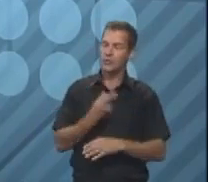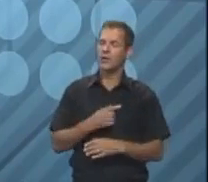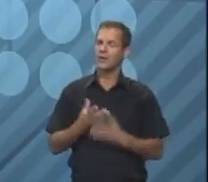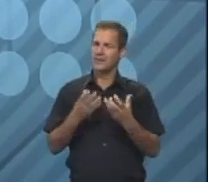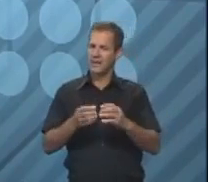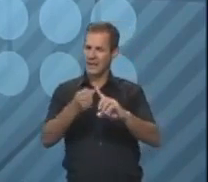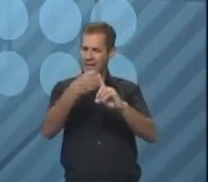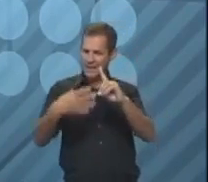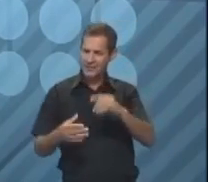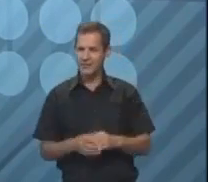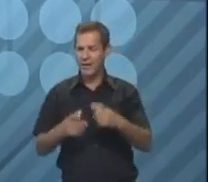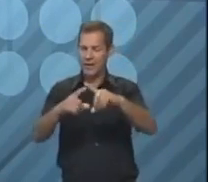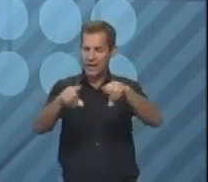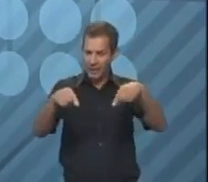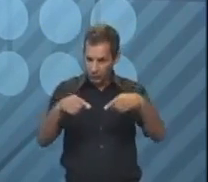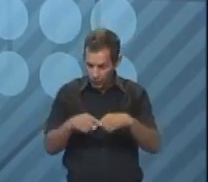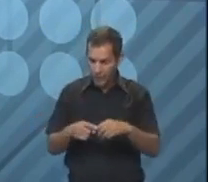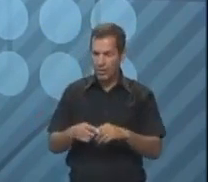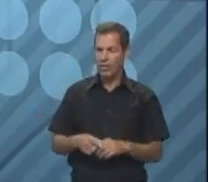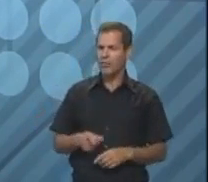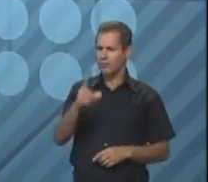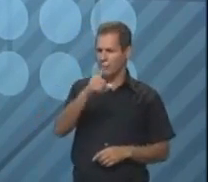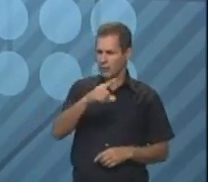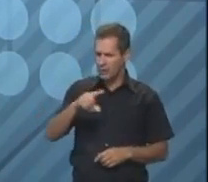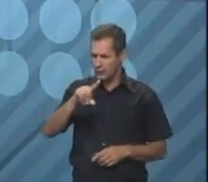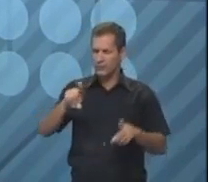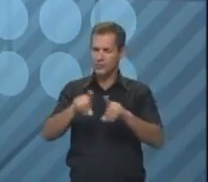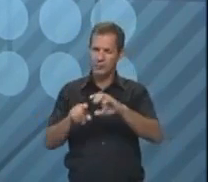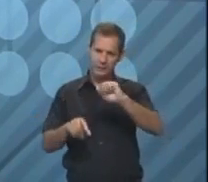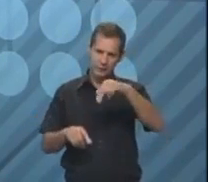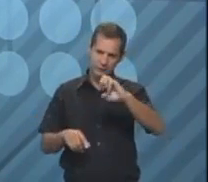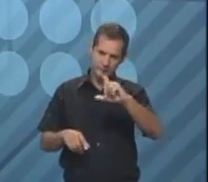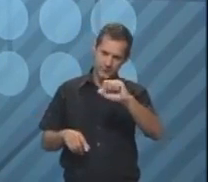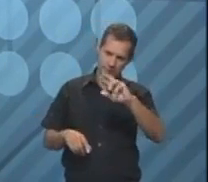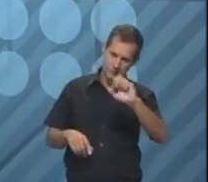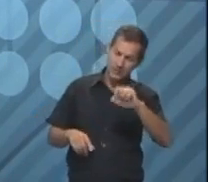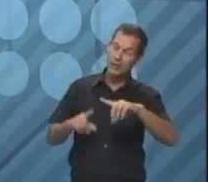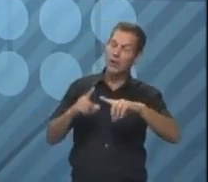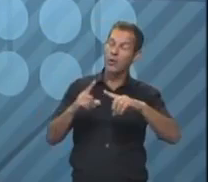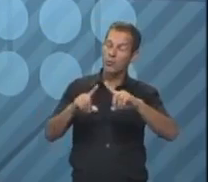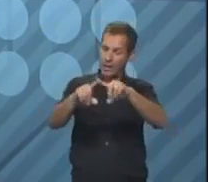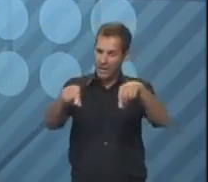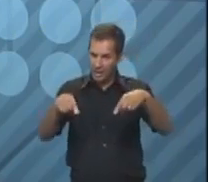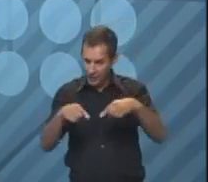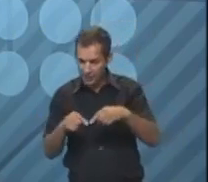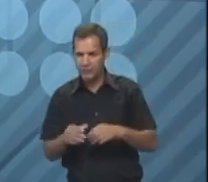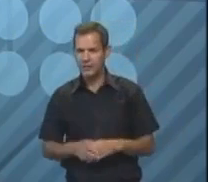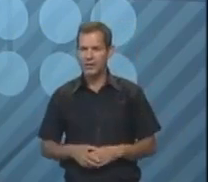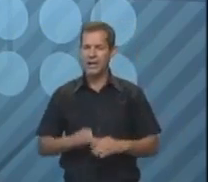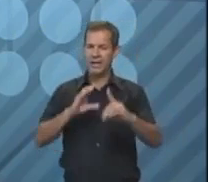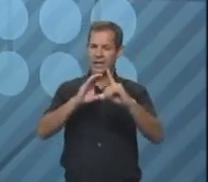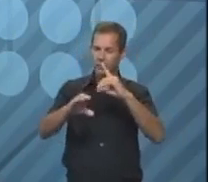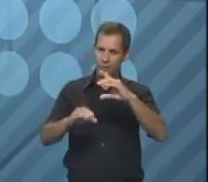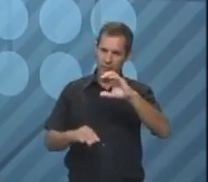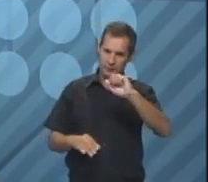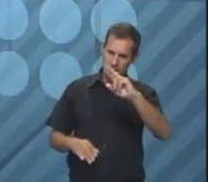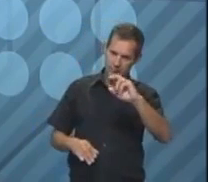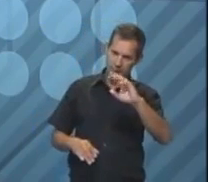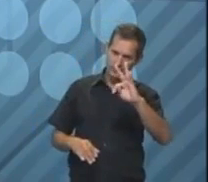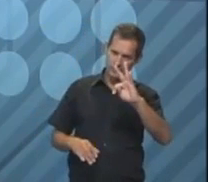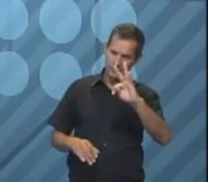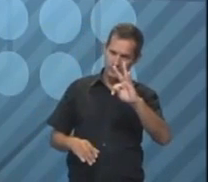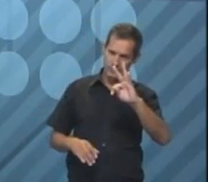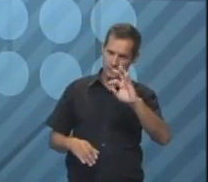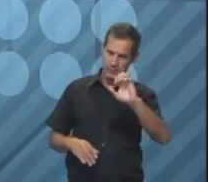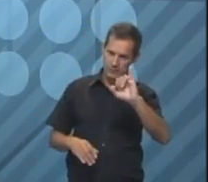gente quer descrever regiões circulares ou regiões anelares. Por quê? Em coordenadas cartesianas,